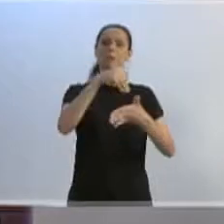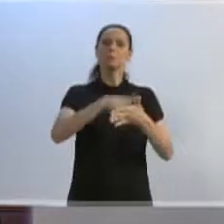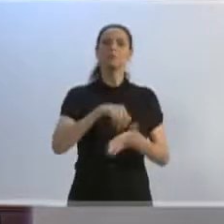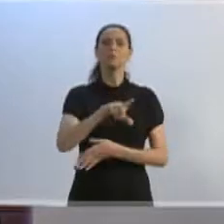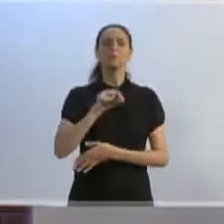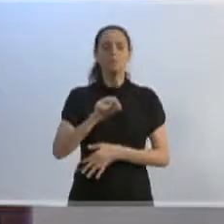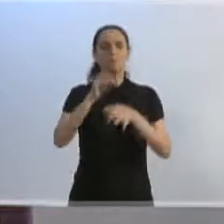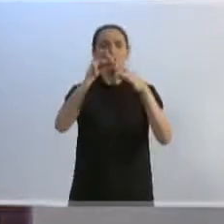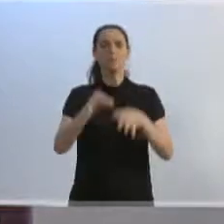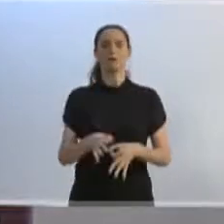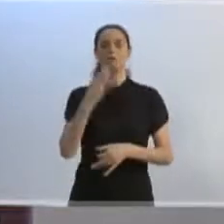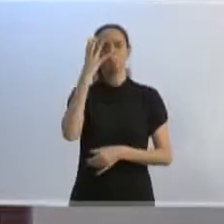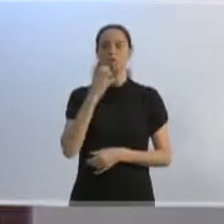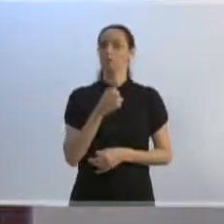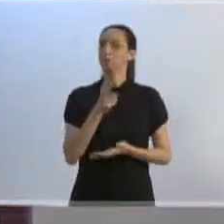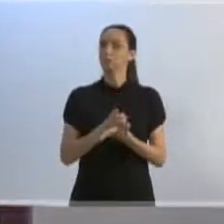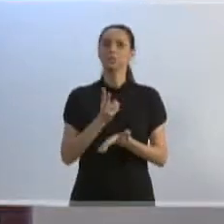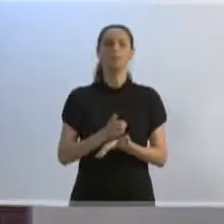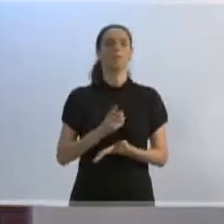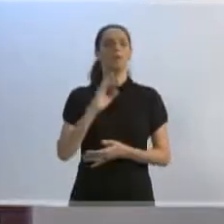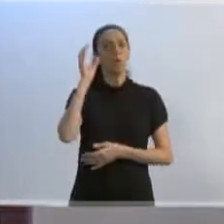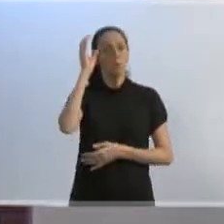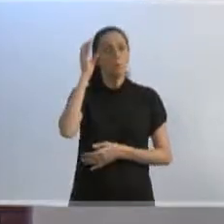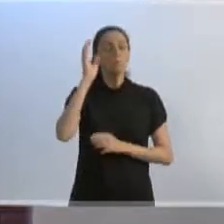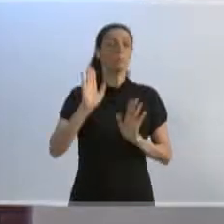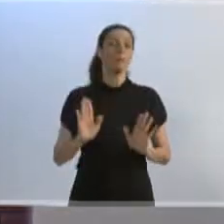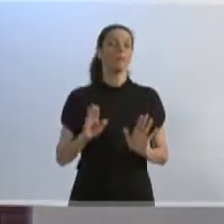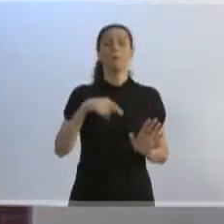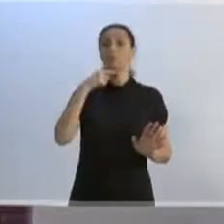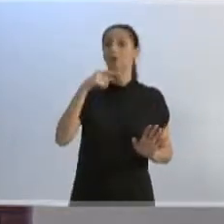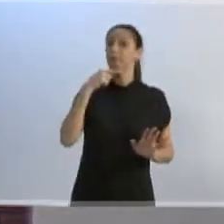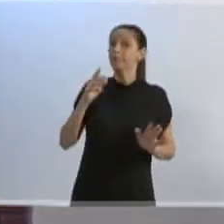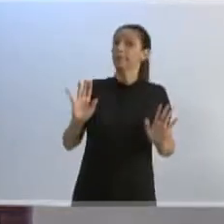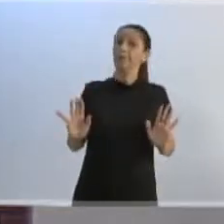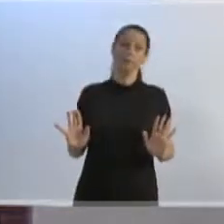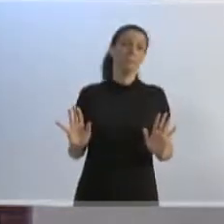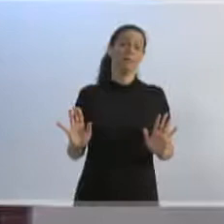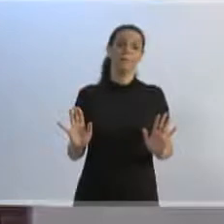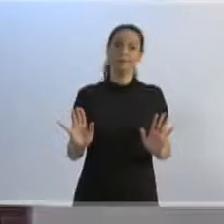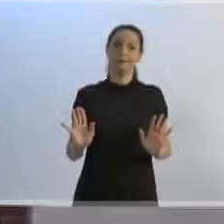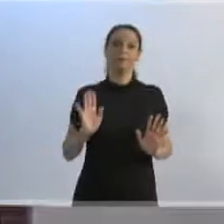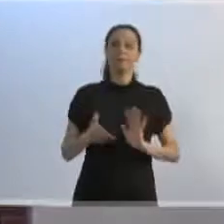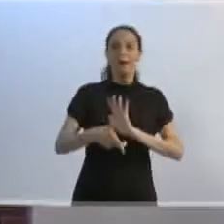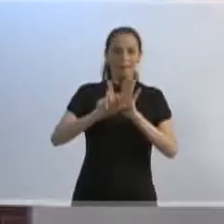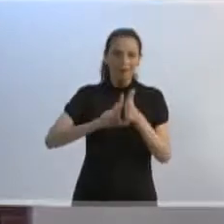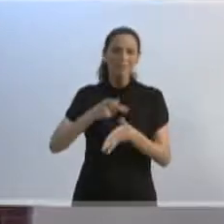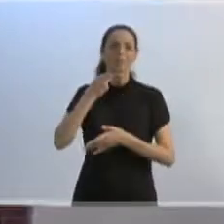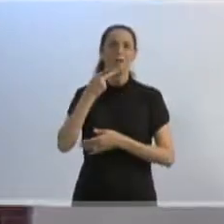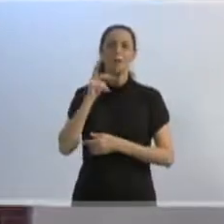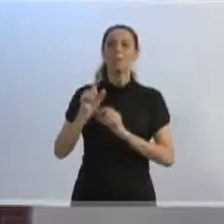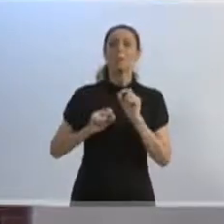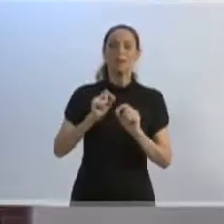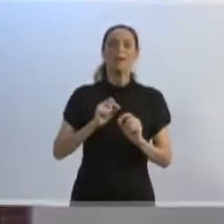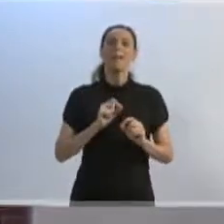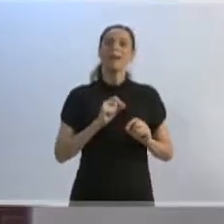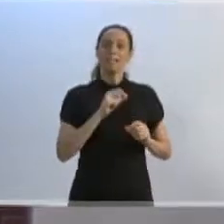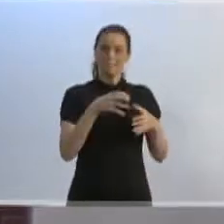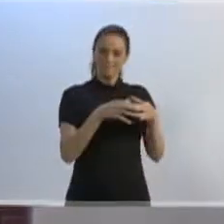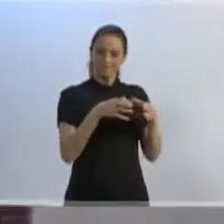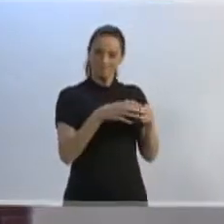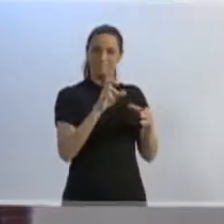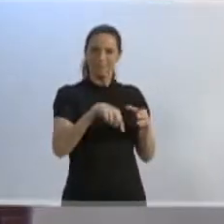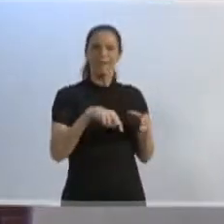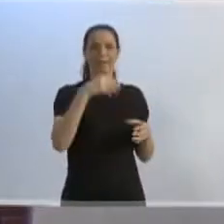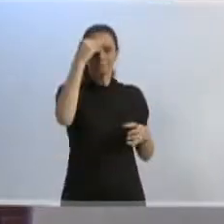voto com muita seriedade. E aí não adianta vir aqui com... E aí, como eu disse, vereador Caminha, tem preguiça, são esses